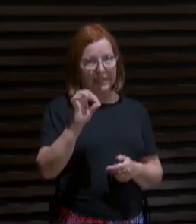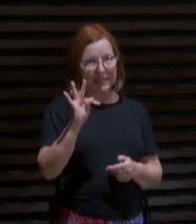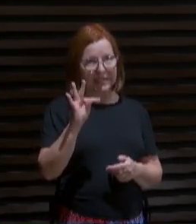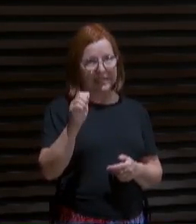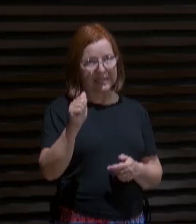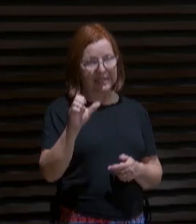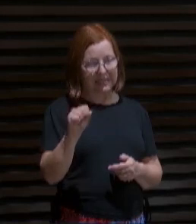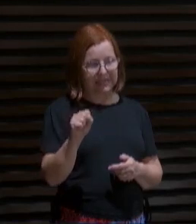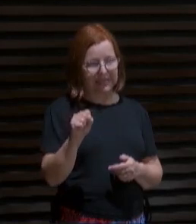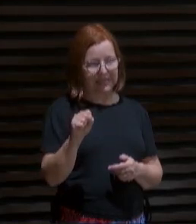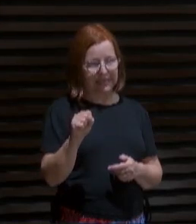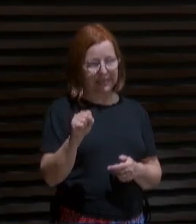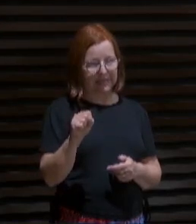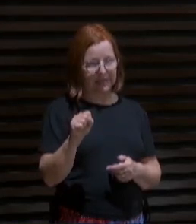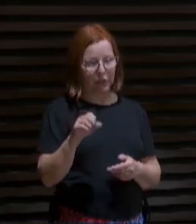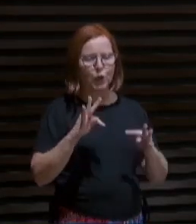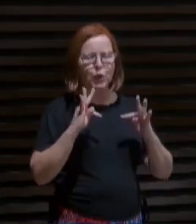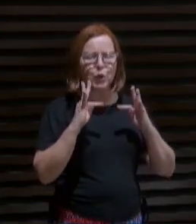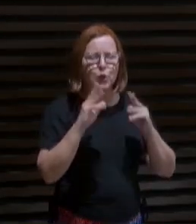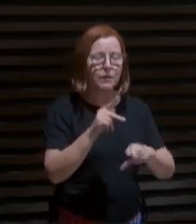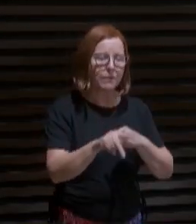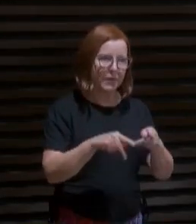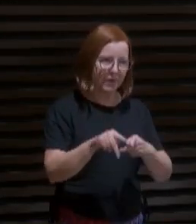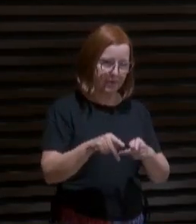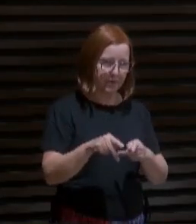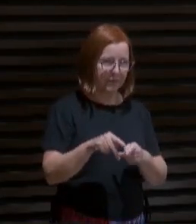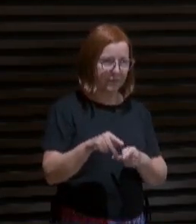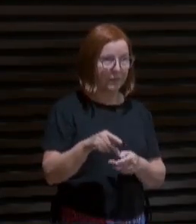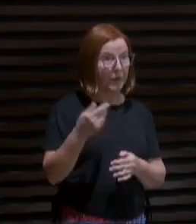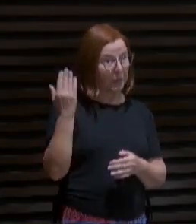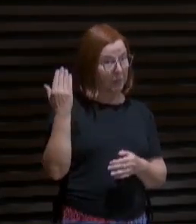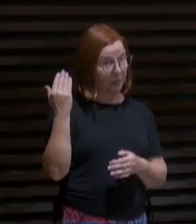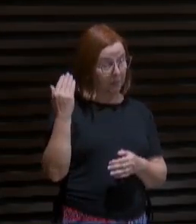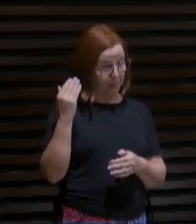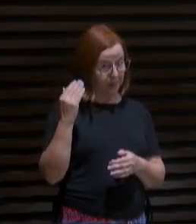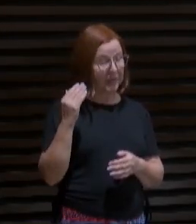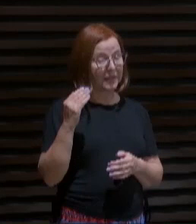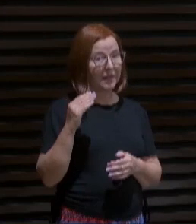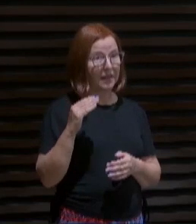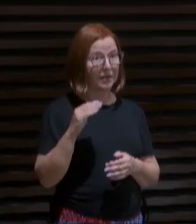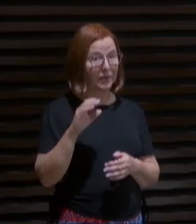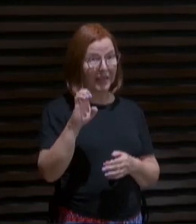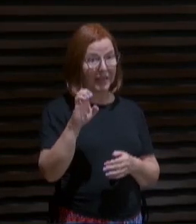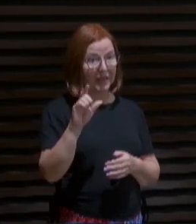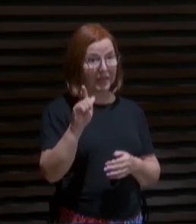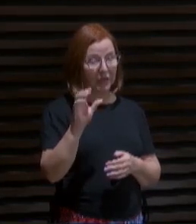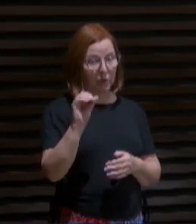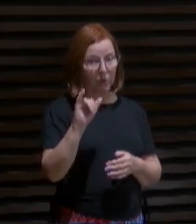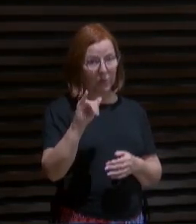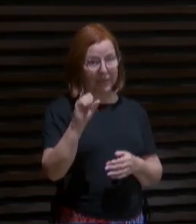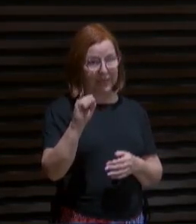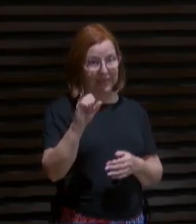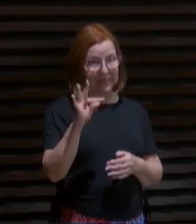A palavra é egoísta. Todo mundo foi egoísta. Lá no passado era egoísta, mas não é essa palavra. Essa palavra é